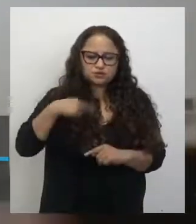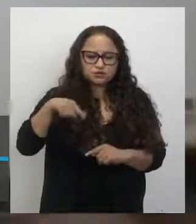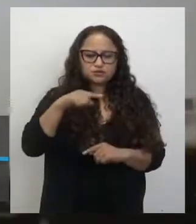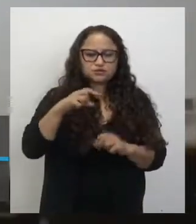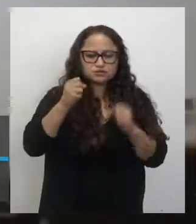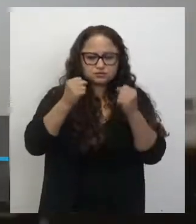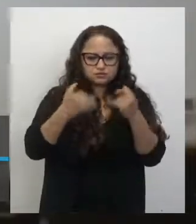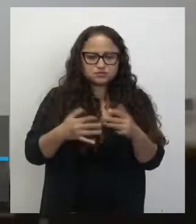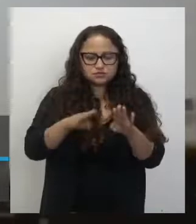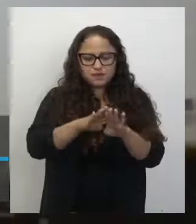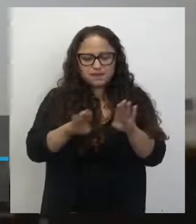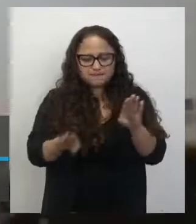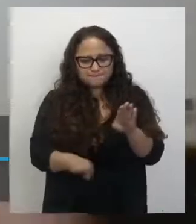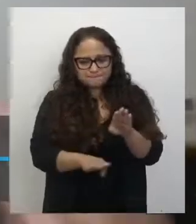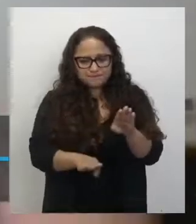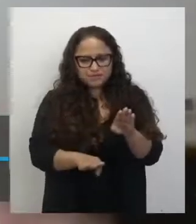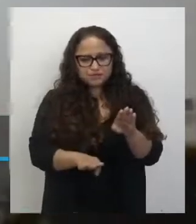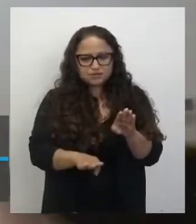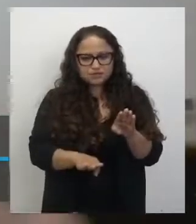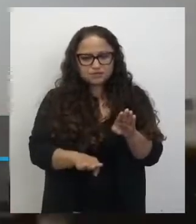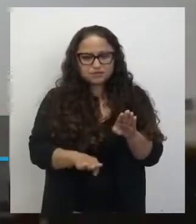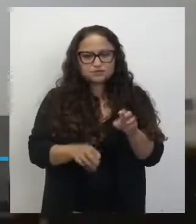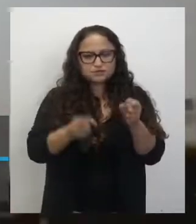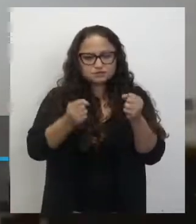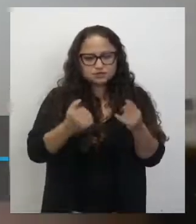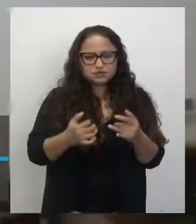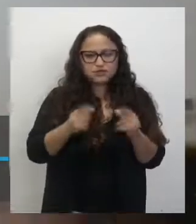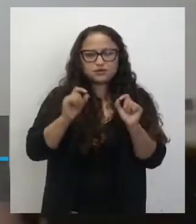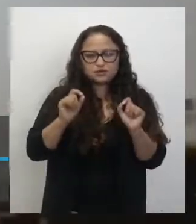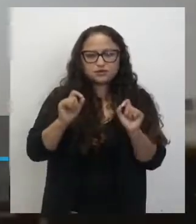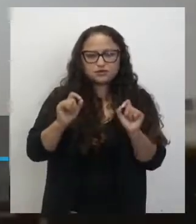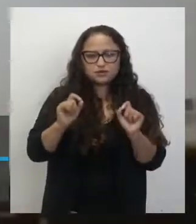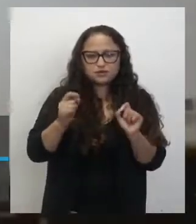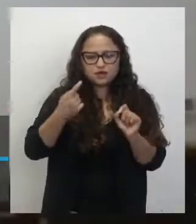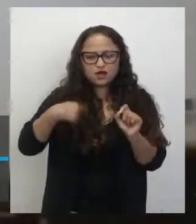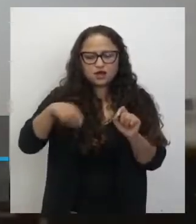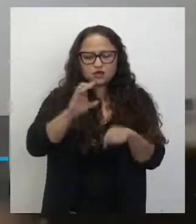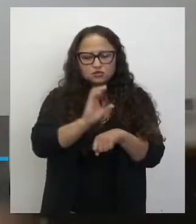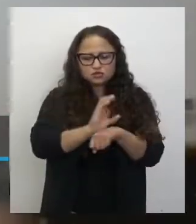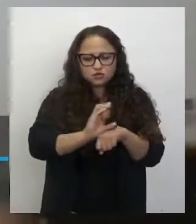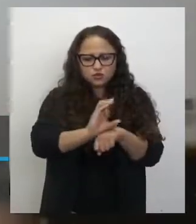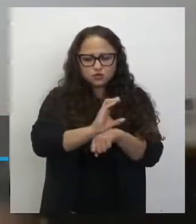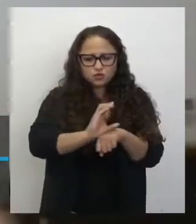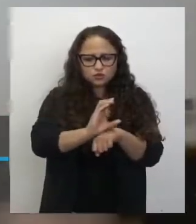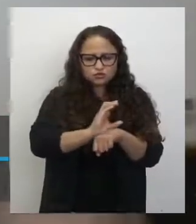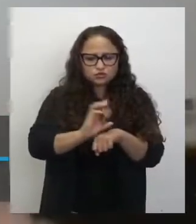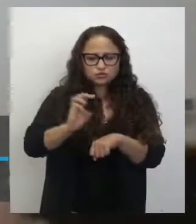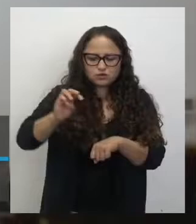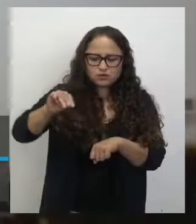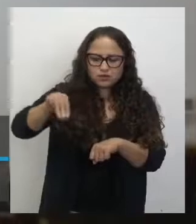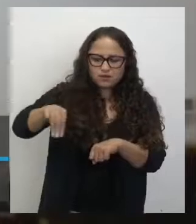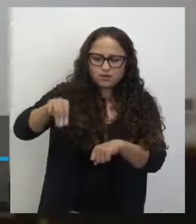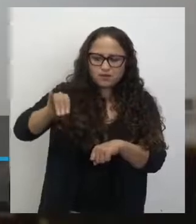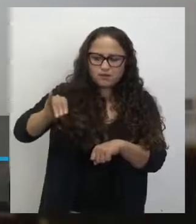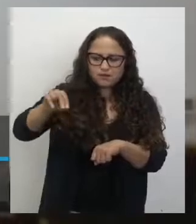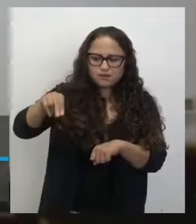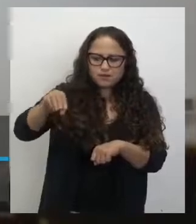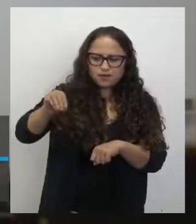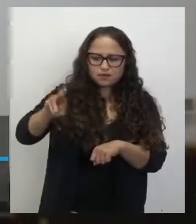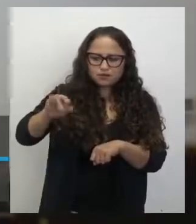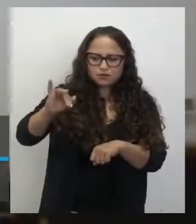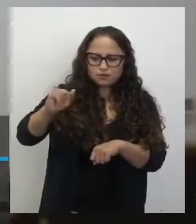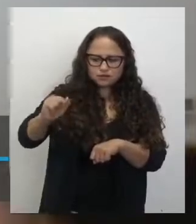Essa questão de minoria, né, eu queria falar um pouco de você sobre isso, que na nossa Constituição, essa palavra minoria, esse termo, ele não é